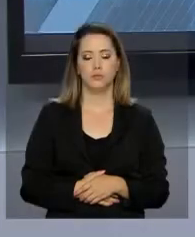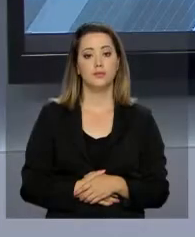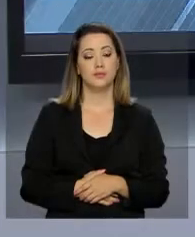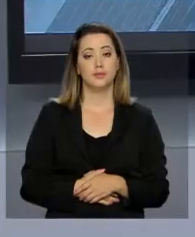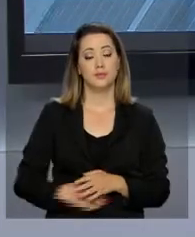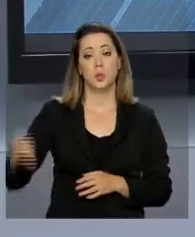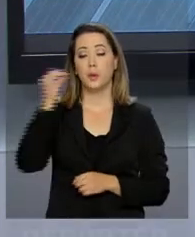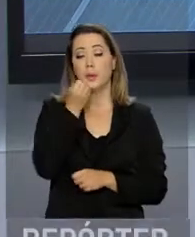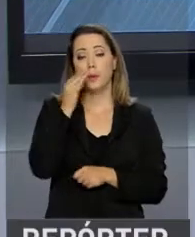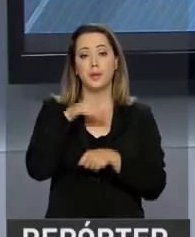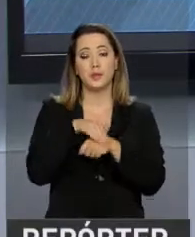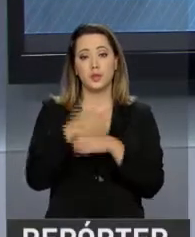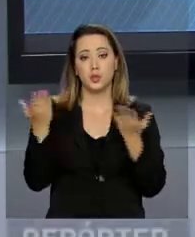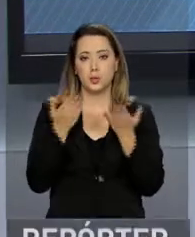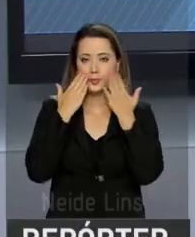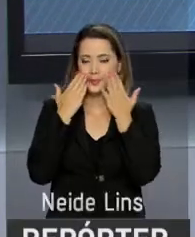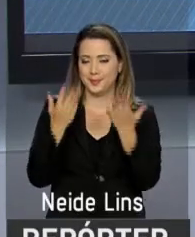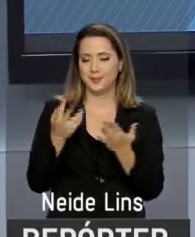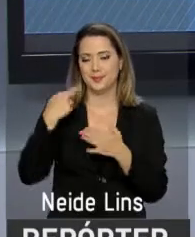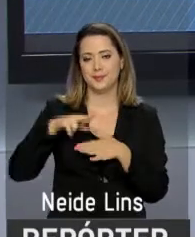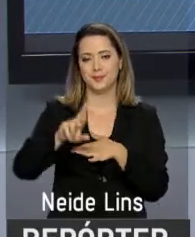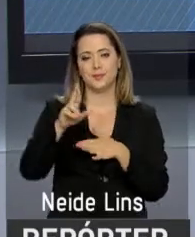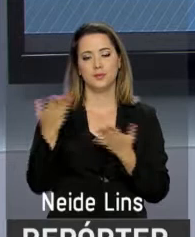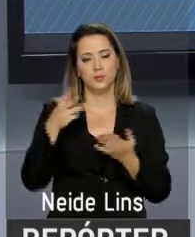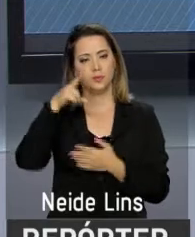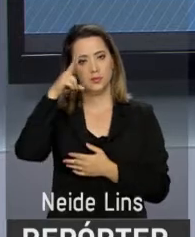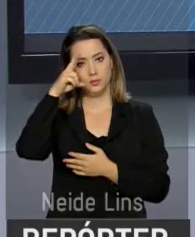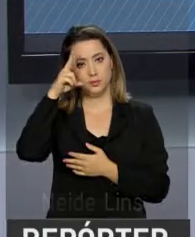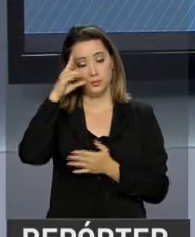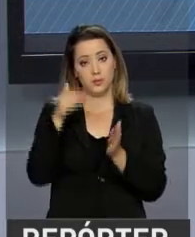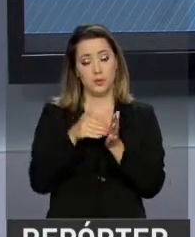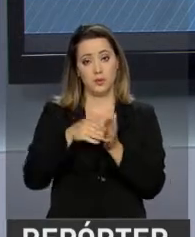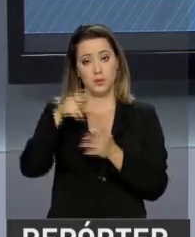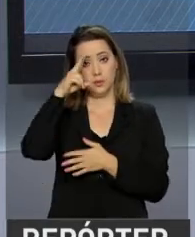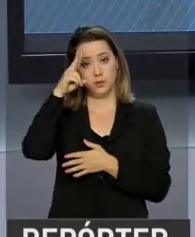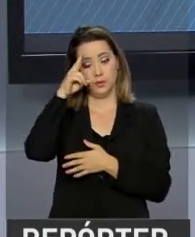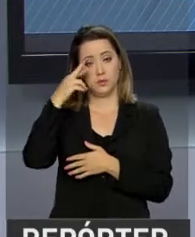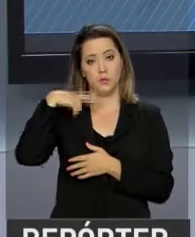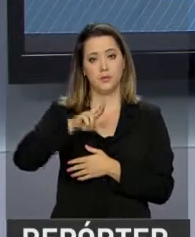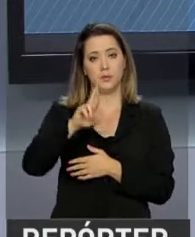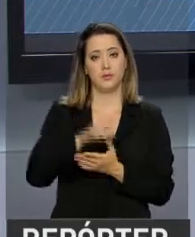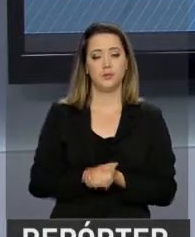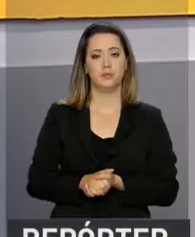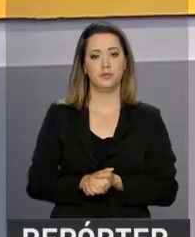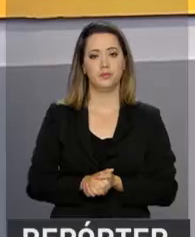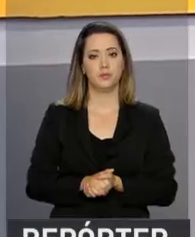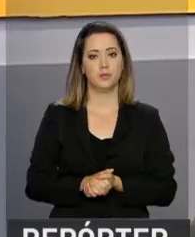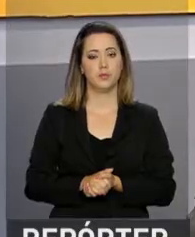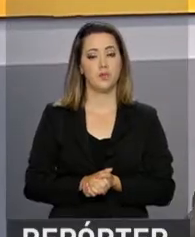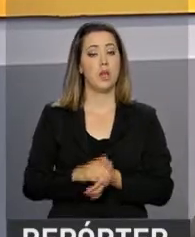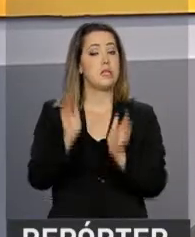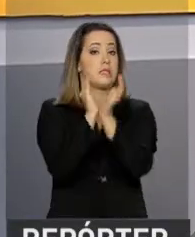olá boa noite no ar mais uma edição desta segunda será a última edição desta segunda-feira do repórter nbr